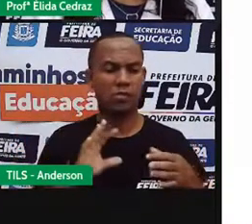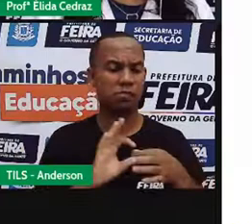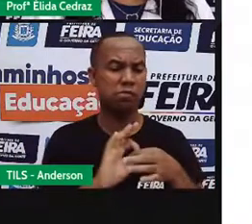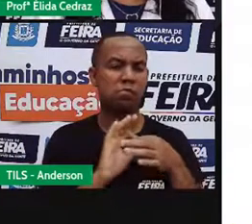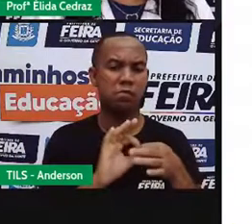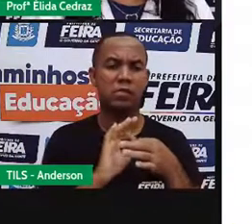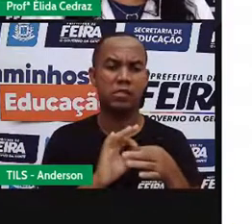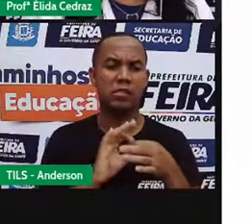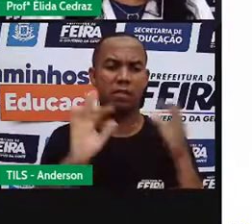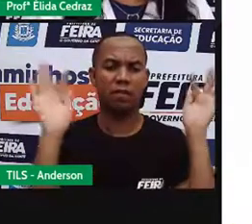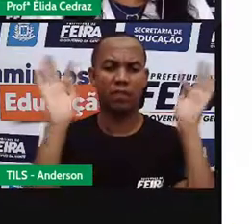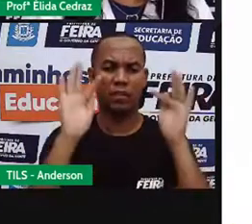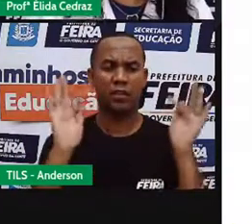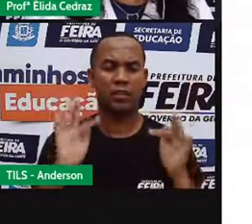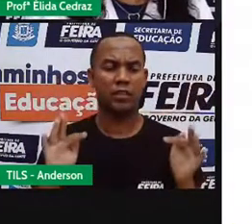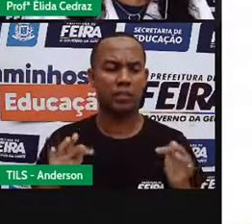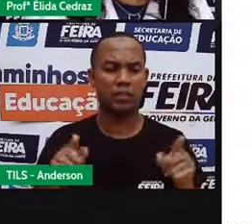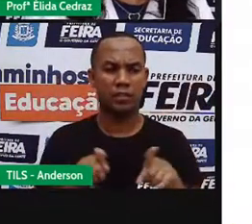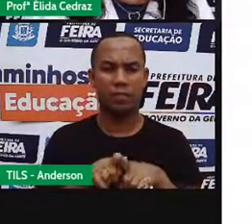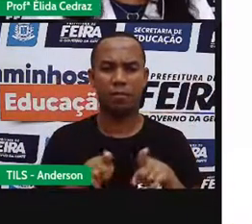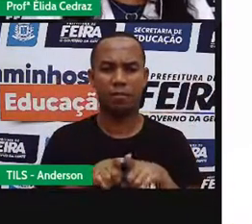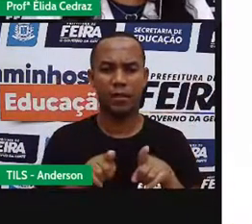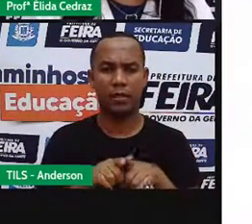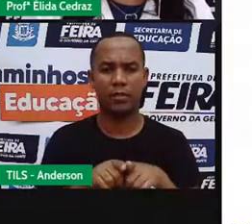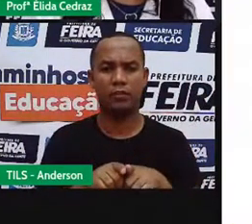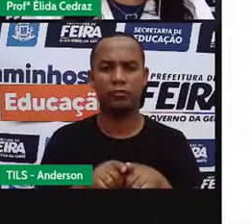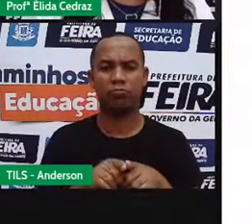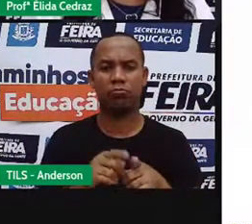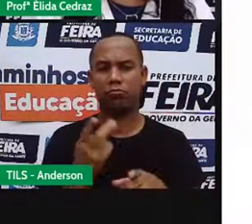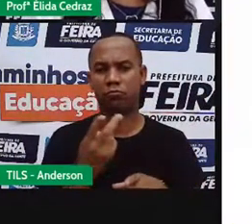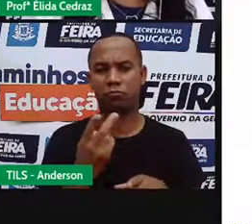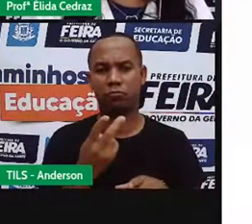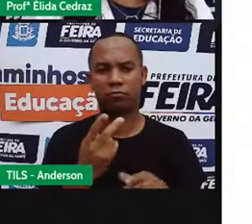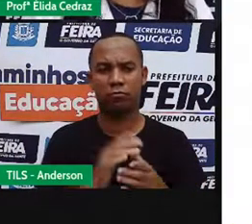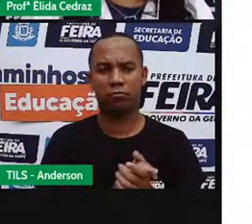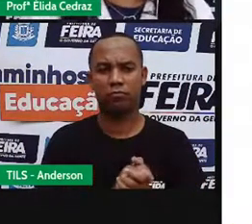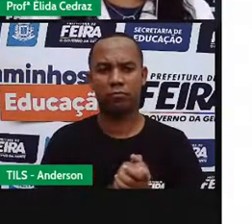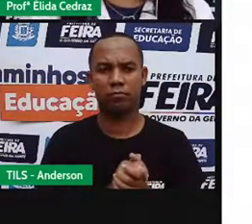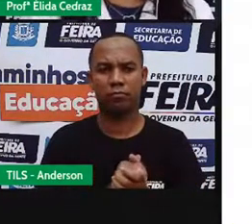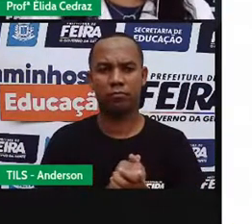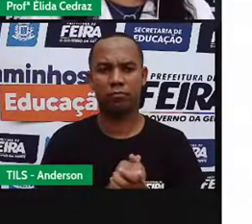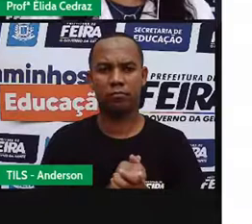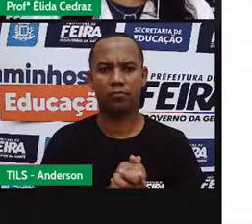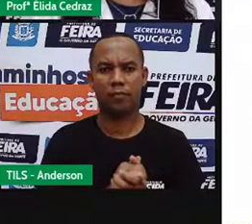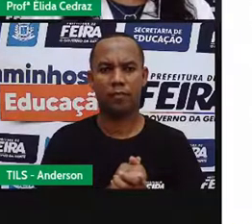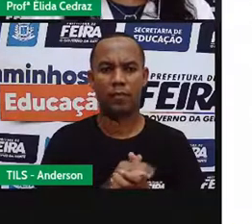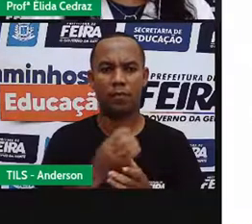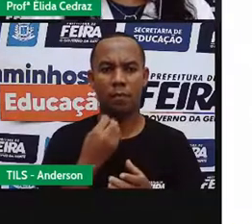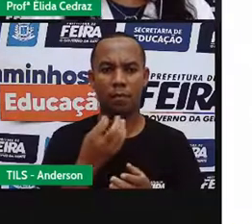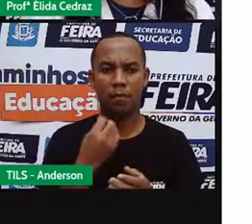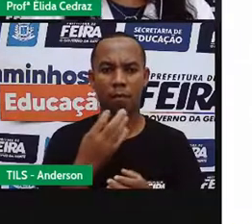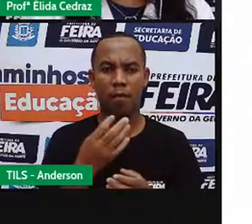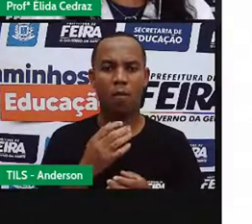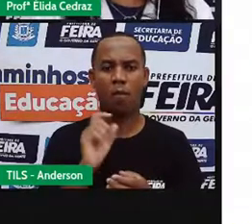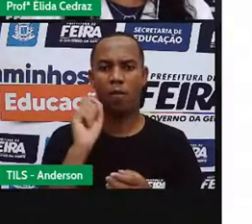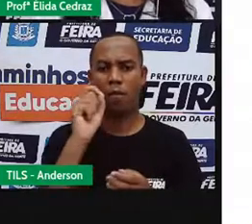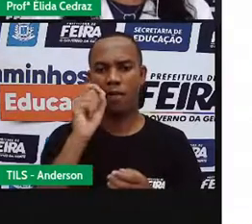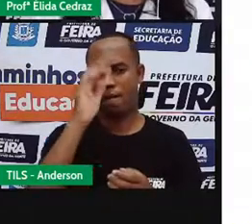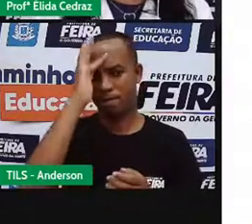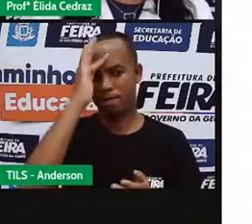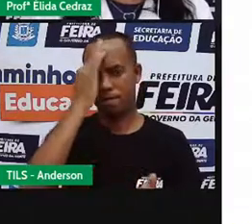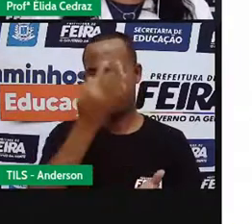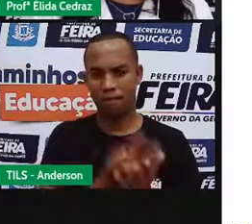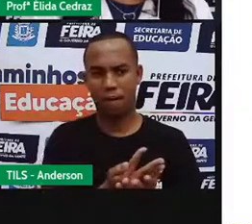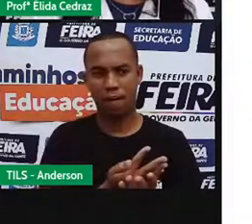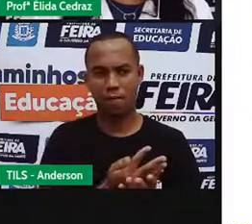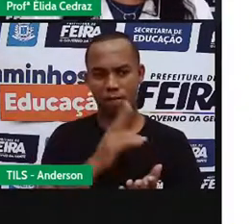lugares para ver o carro do caboclo e da cabocla passar. É um cortejo de fé e democracia,